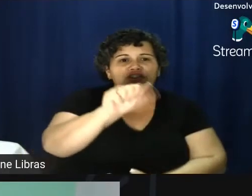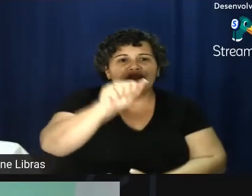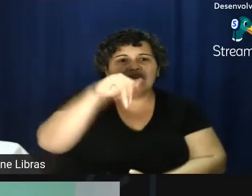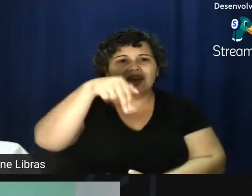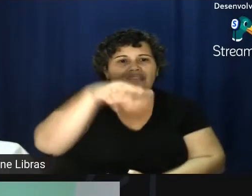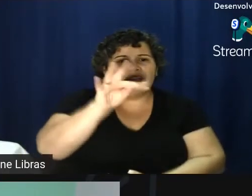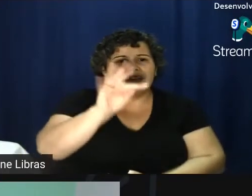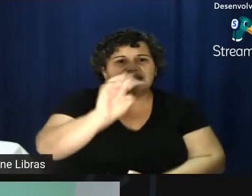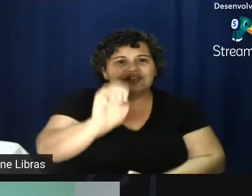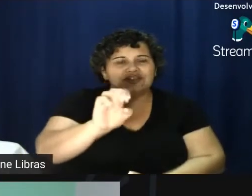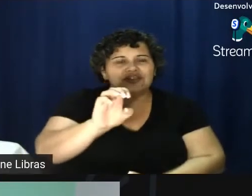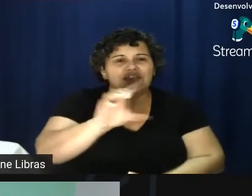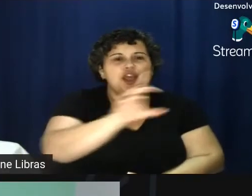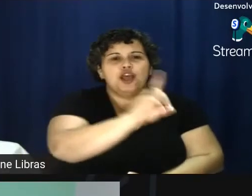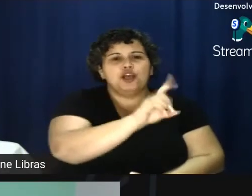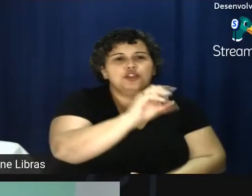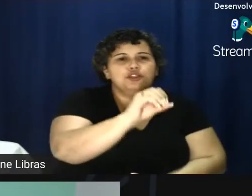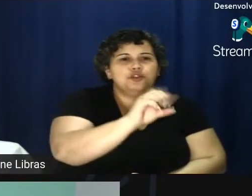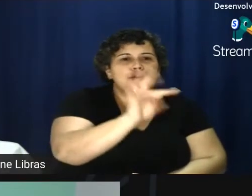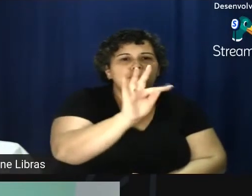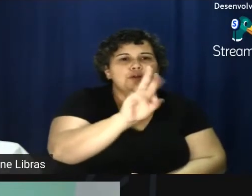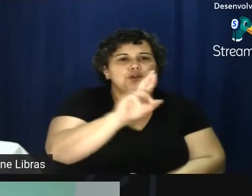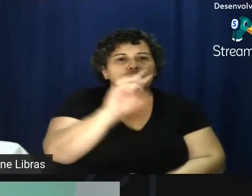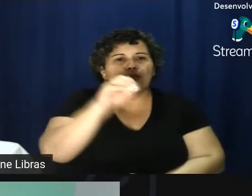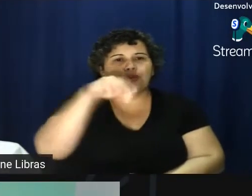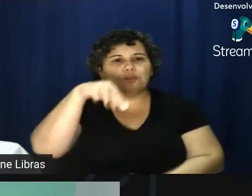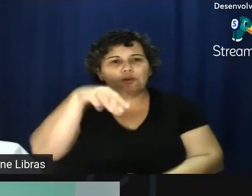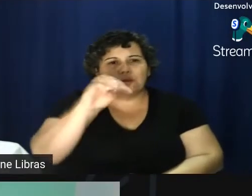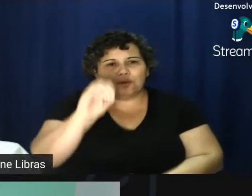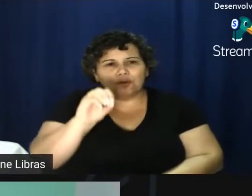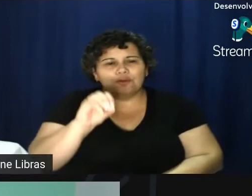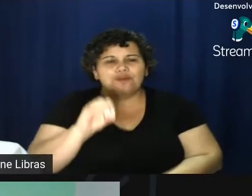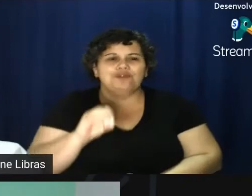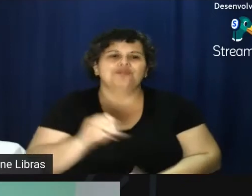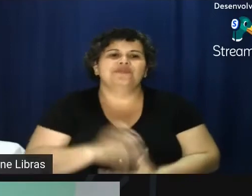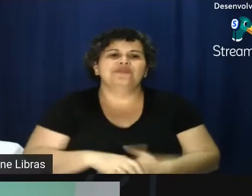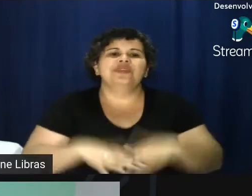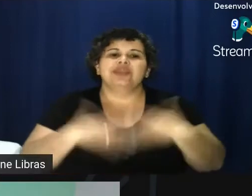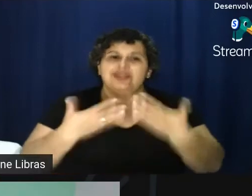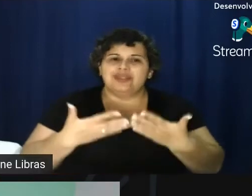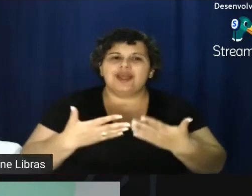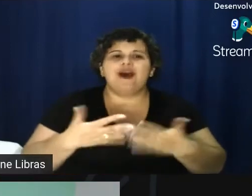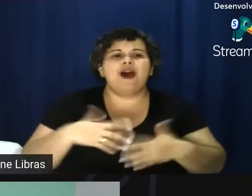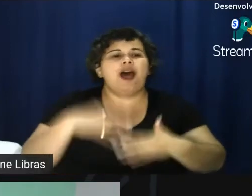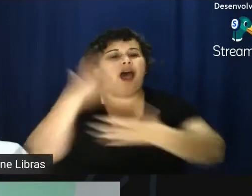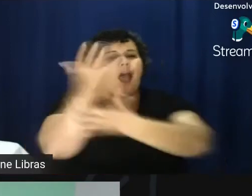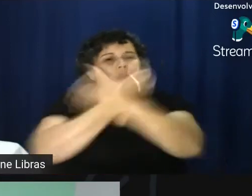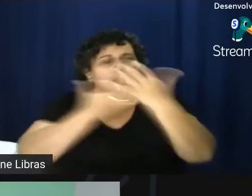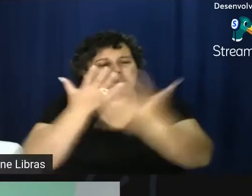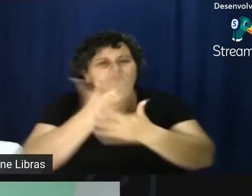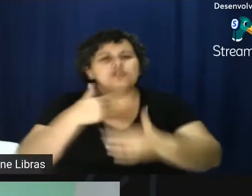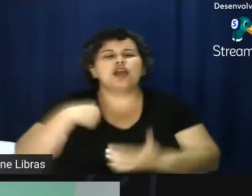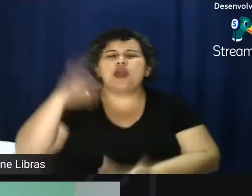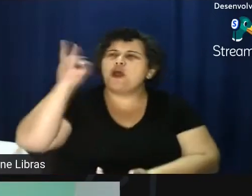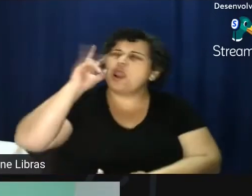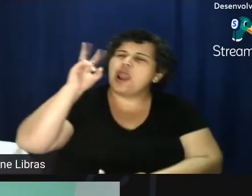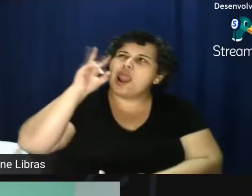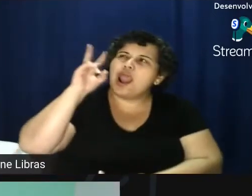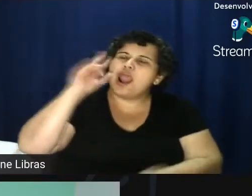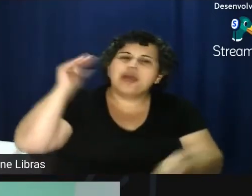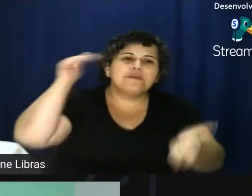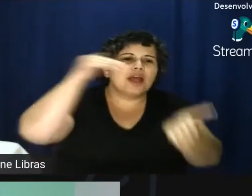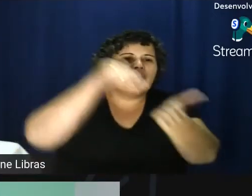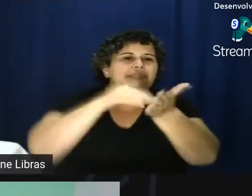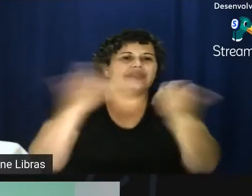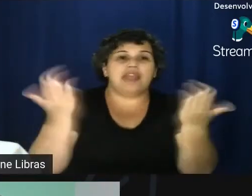Preciso de ti, preciso do teu perdão. E eu lembro até hoje como foi. E assim, foi